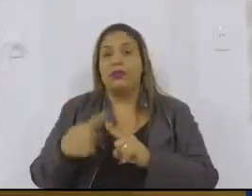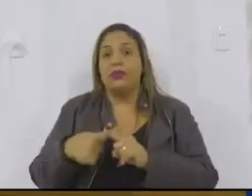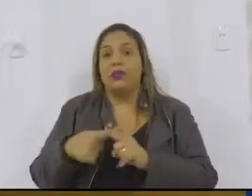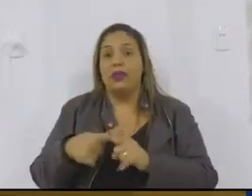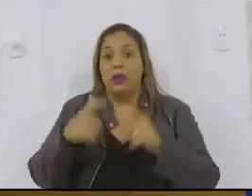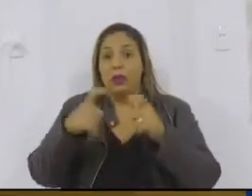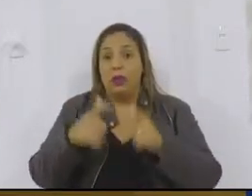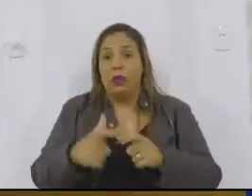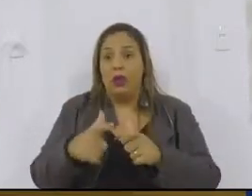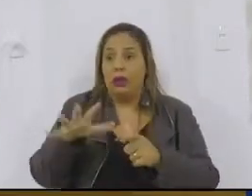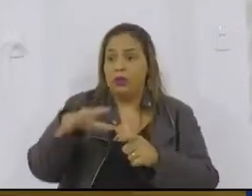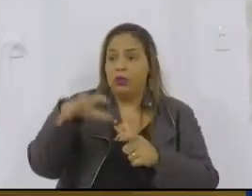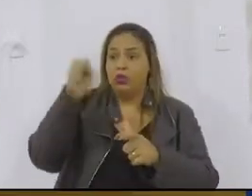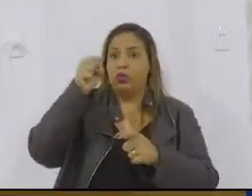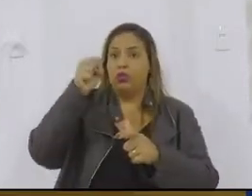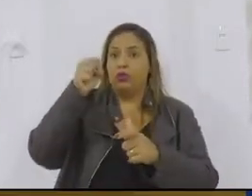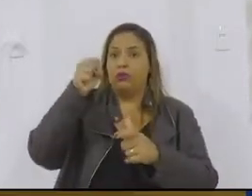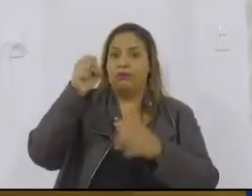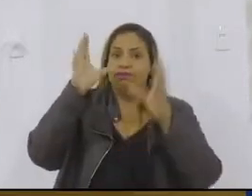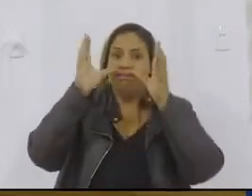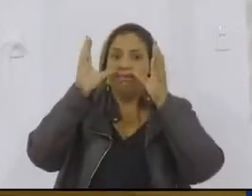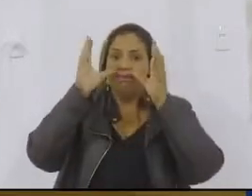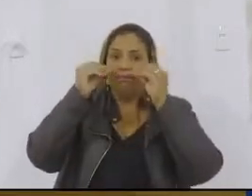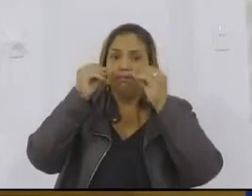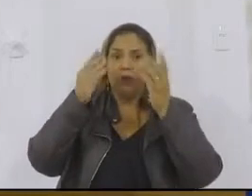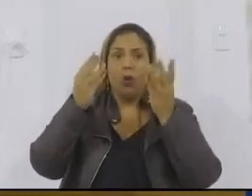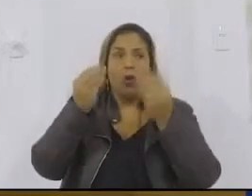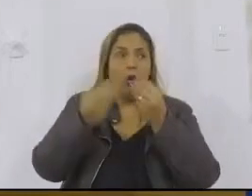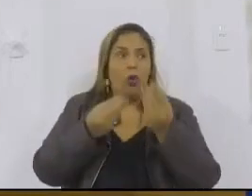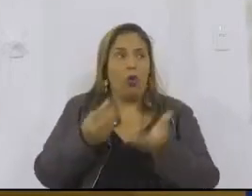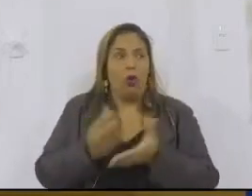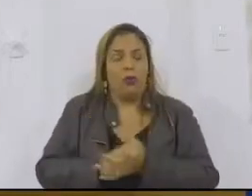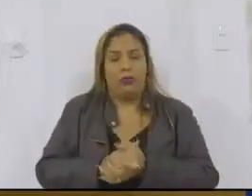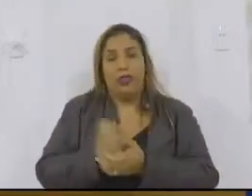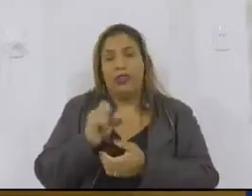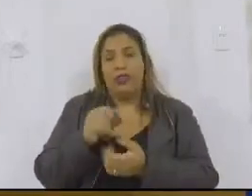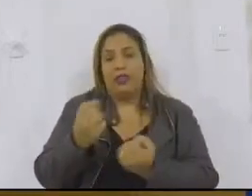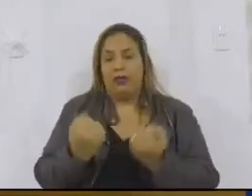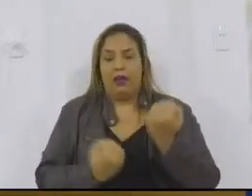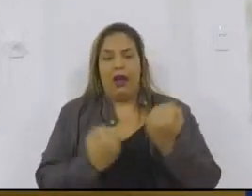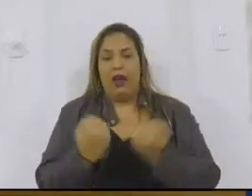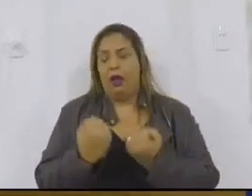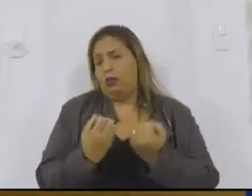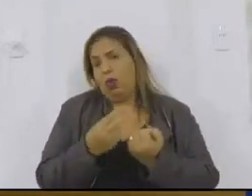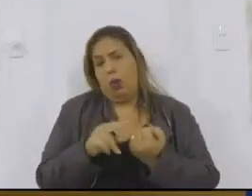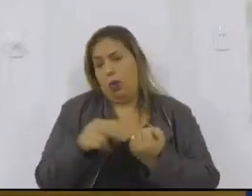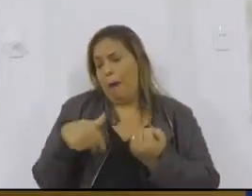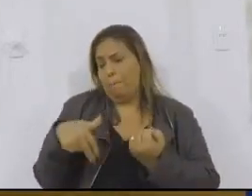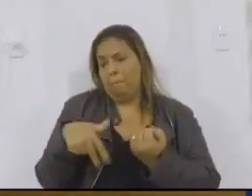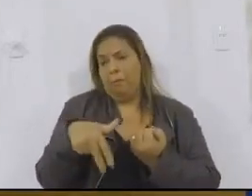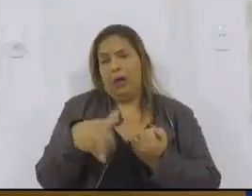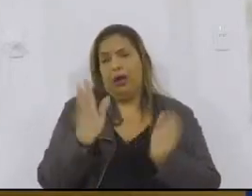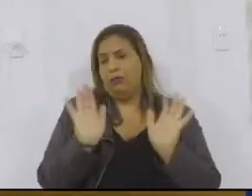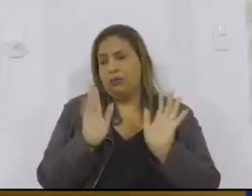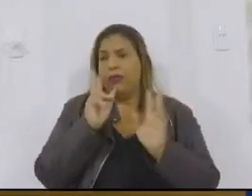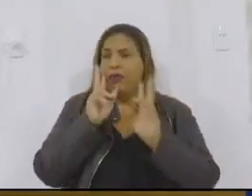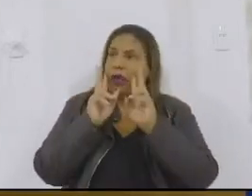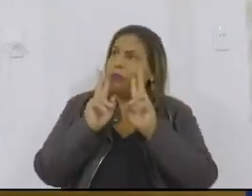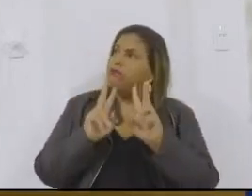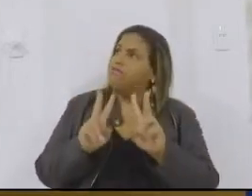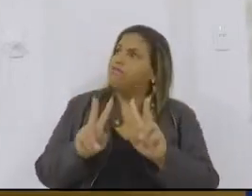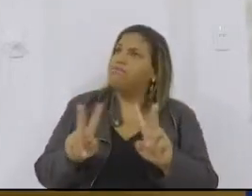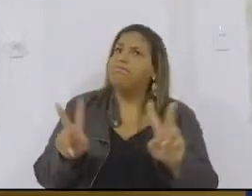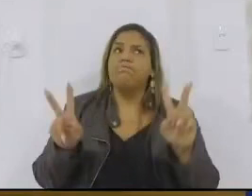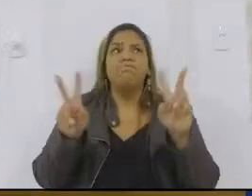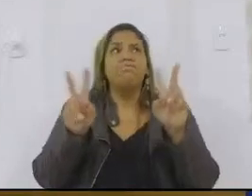aquele cenário ali. Hoje, se você pegar um veículo, ou até mesmo a pé, presidente, sair daqui